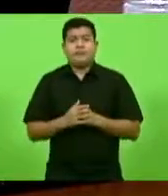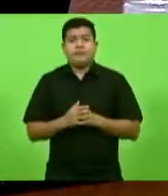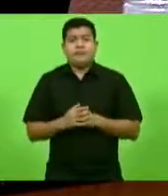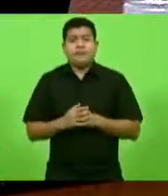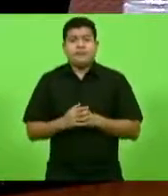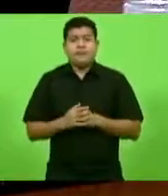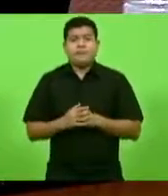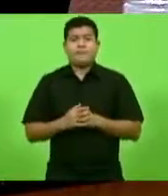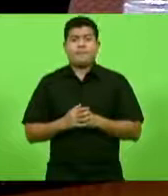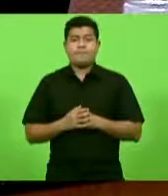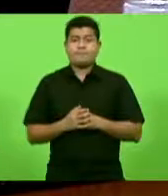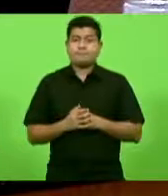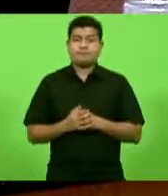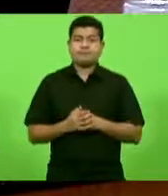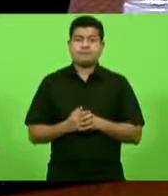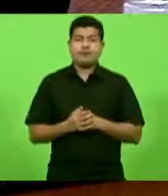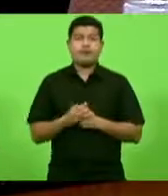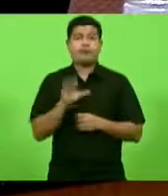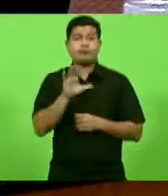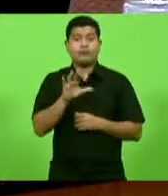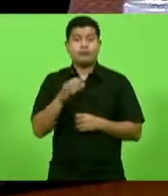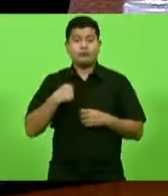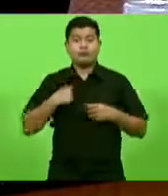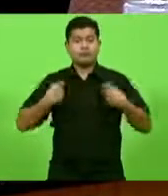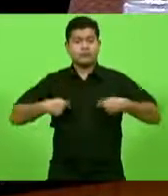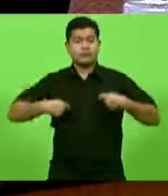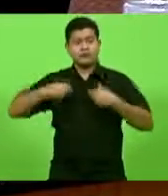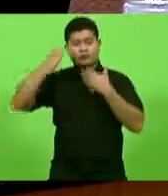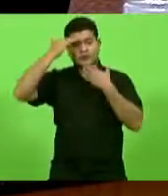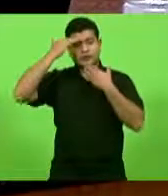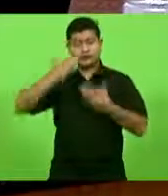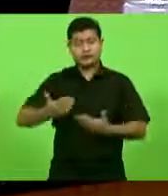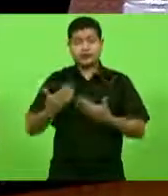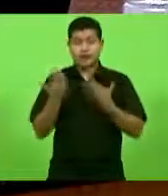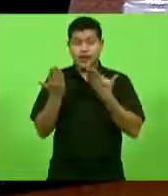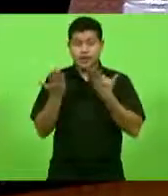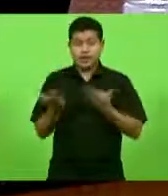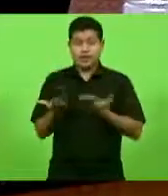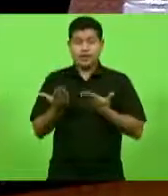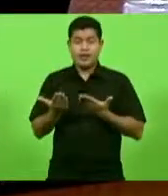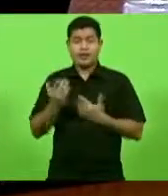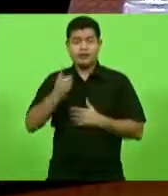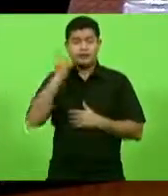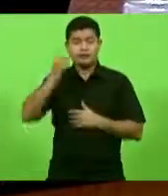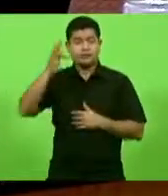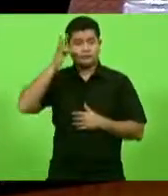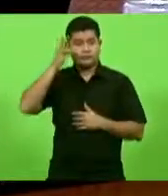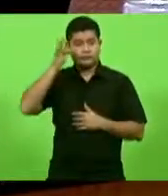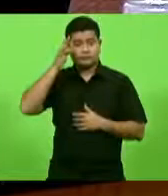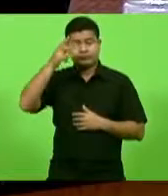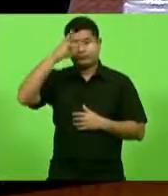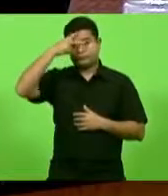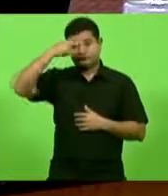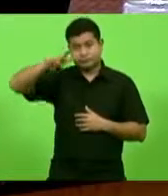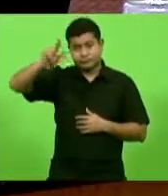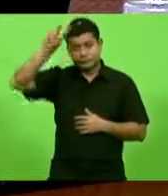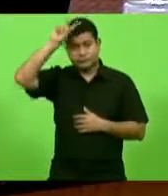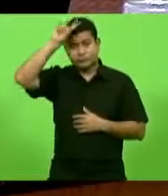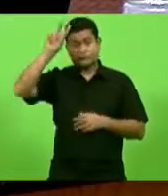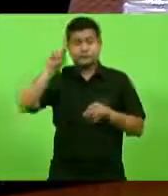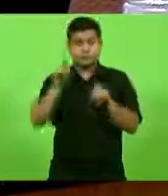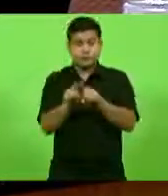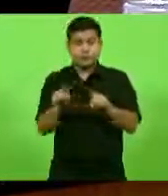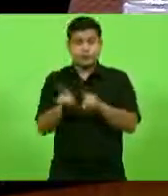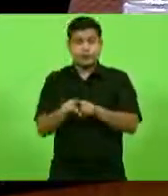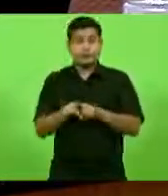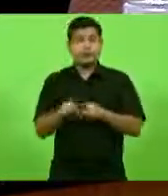posteriormente, mas com justiça tenho que agradecer ao deputado Fernando Krelling, deputado Vicente Caro Preso, e que teve